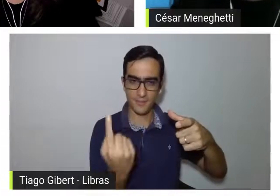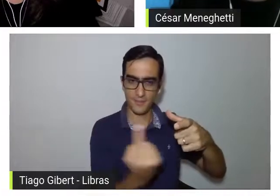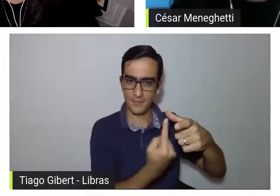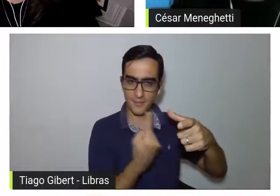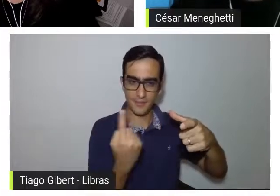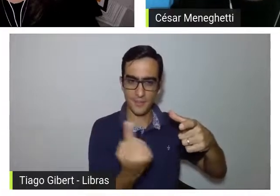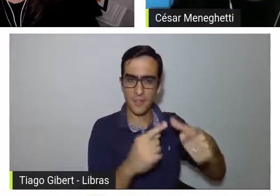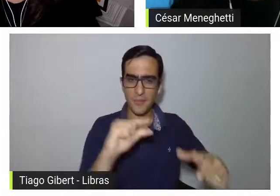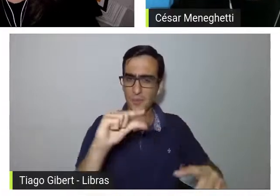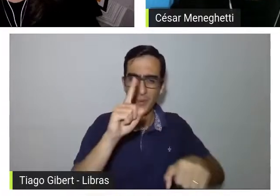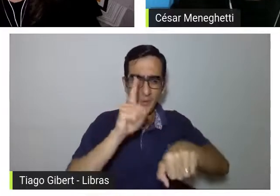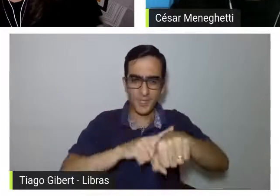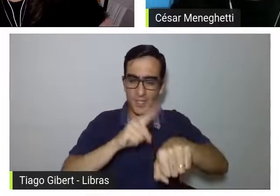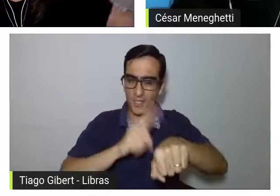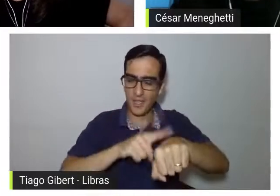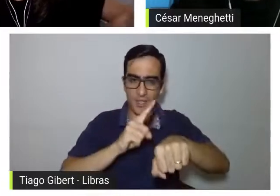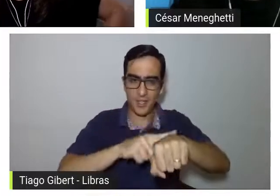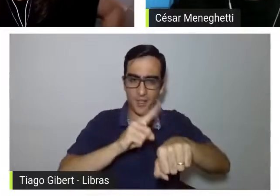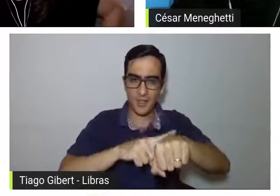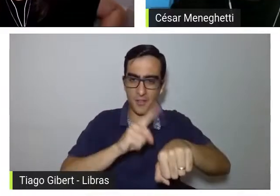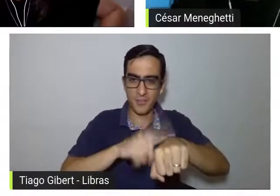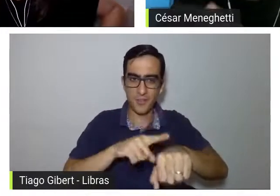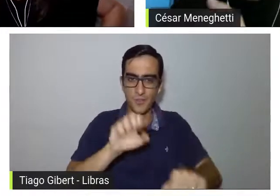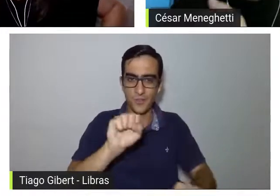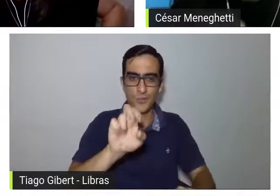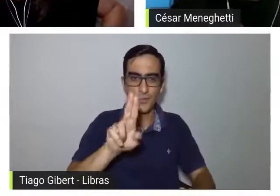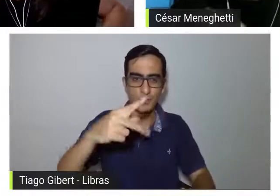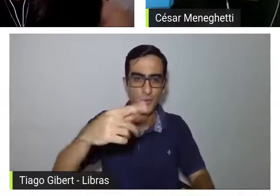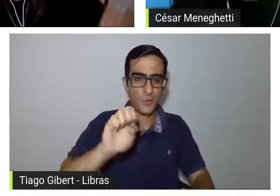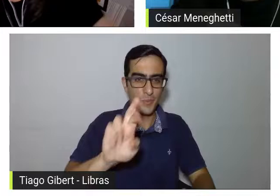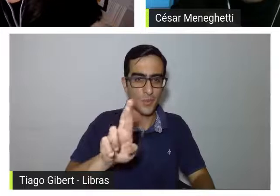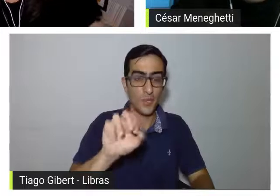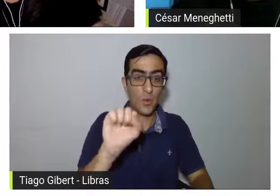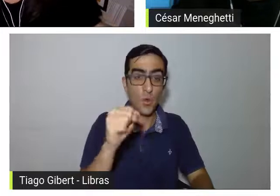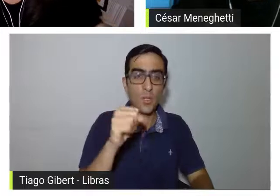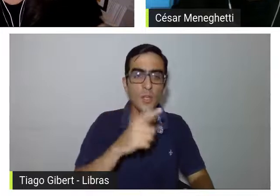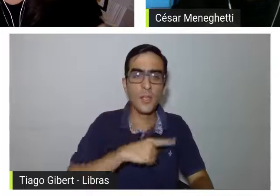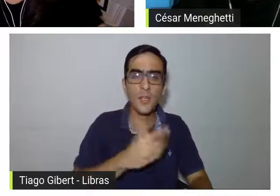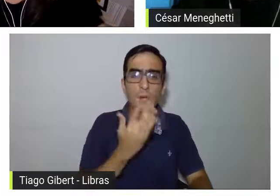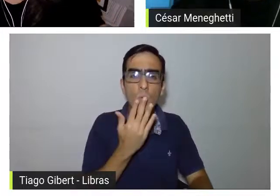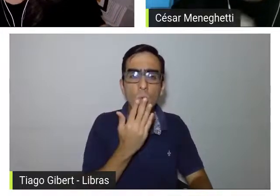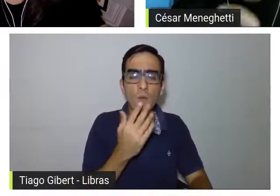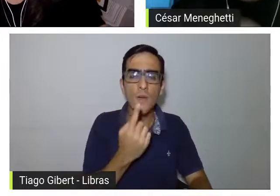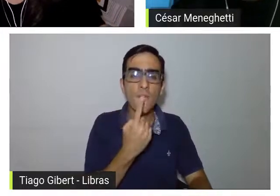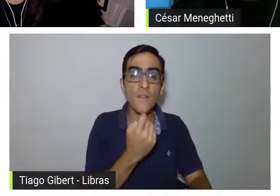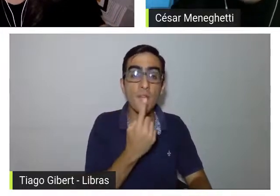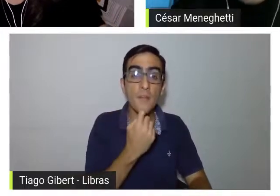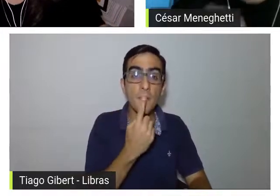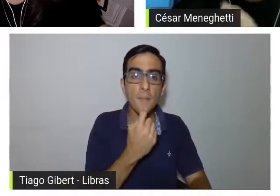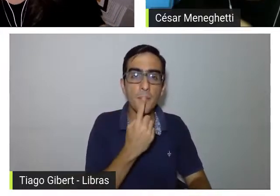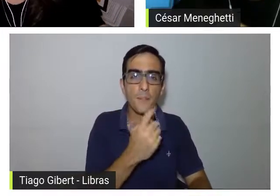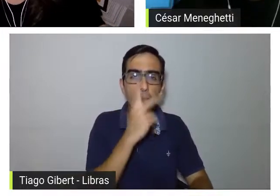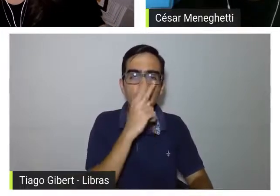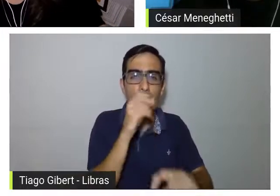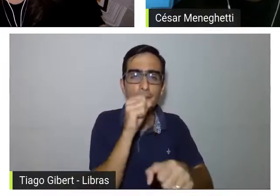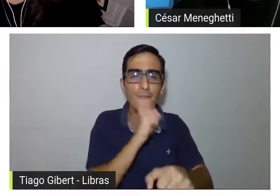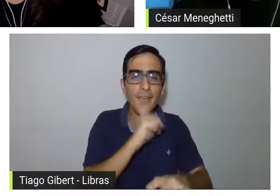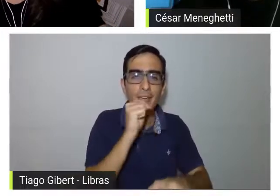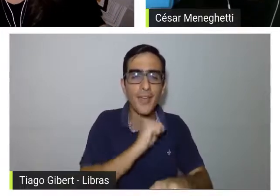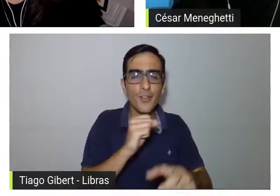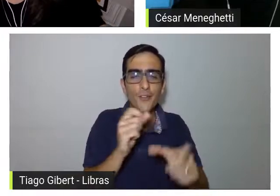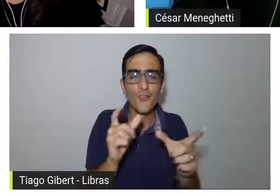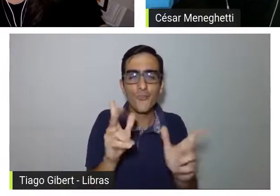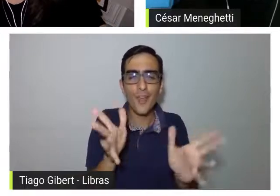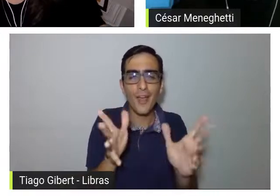segundos, desse Super 8. E é todo meio avermelhado, assim, comido pelo tempo.